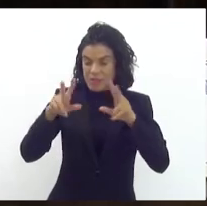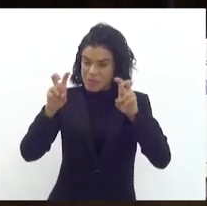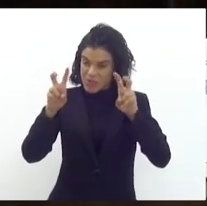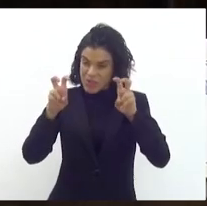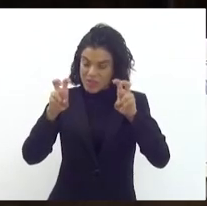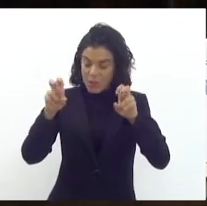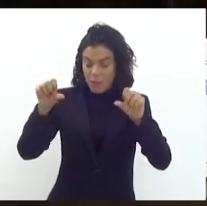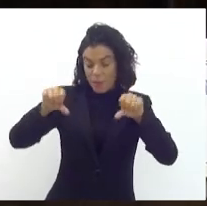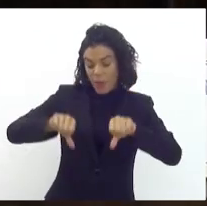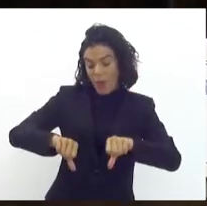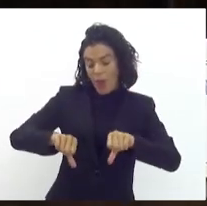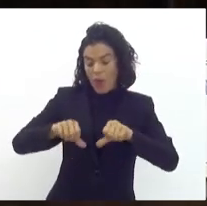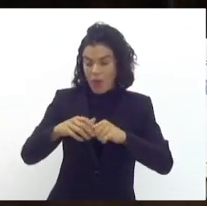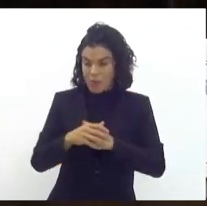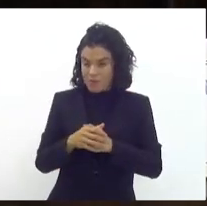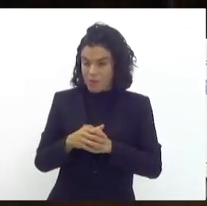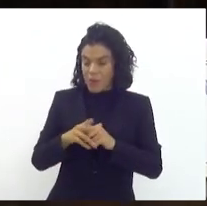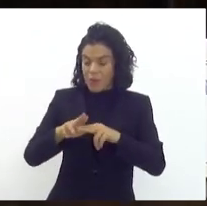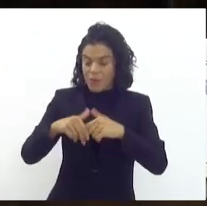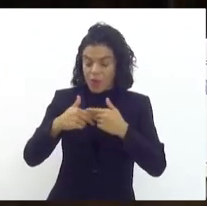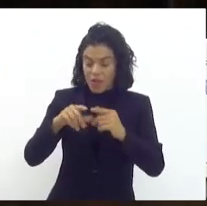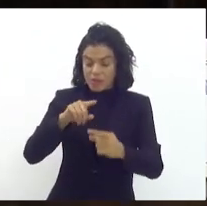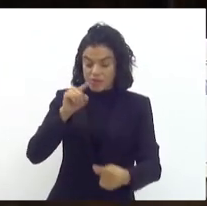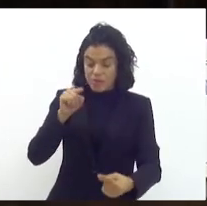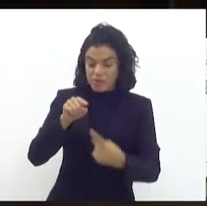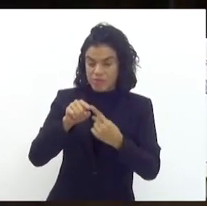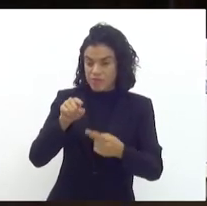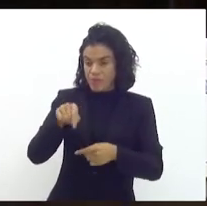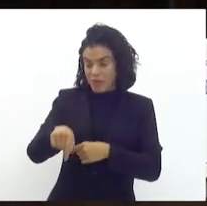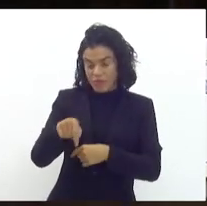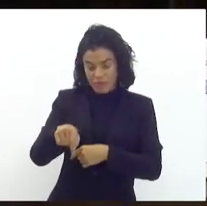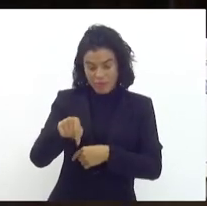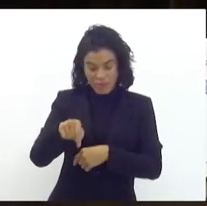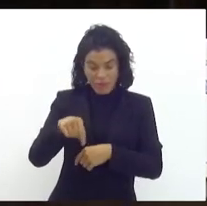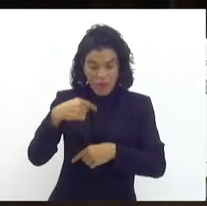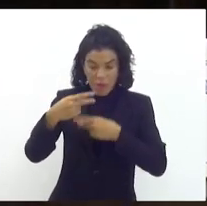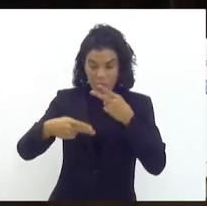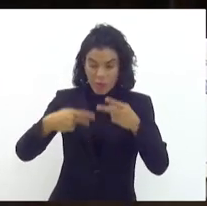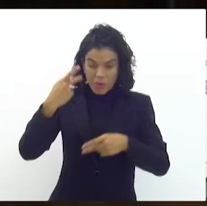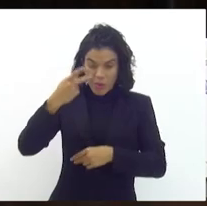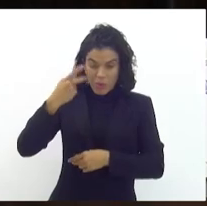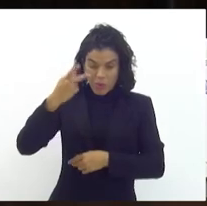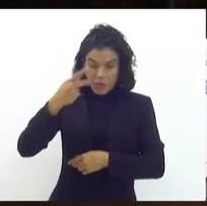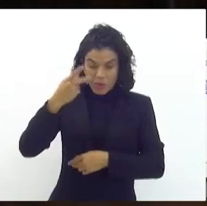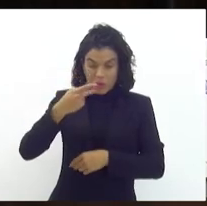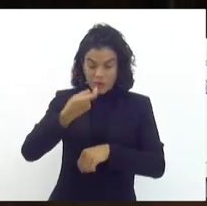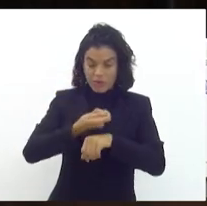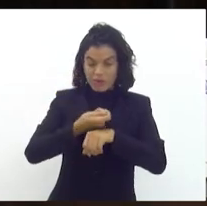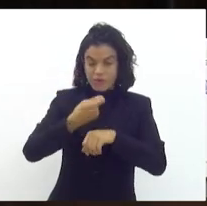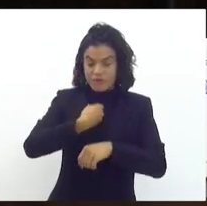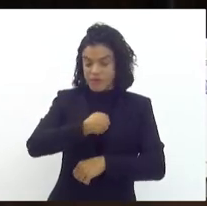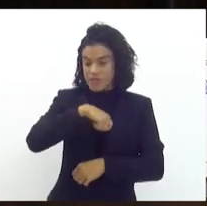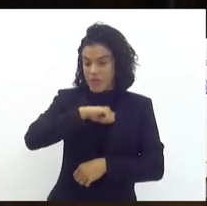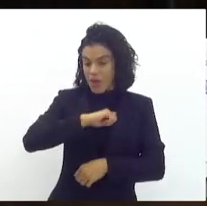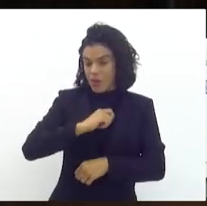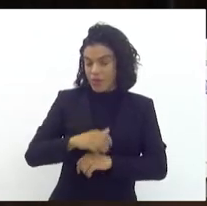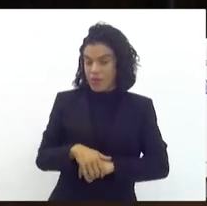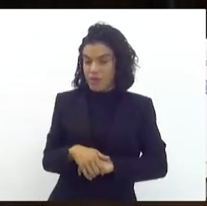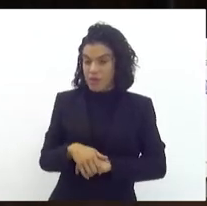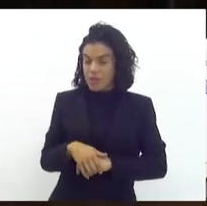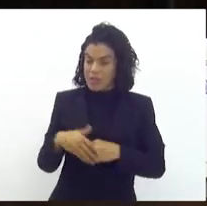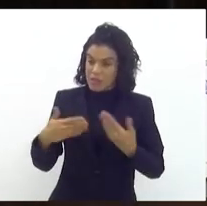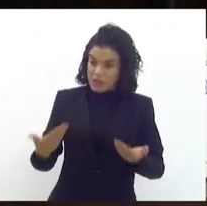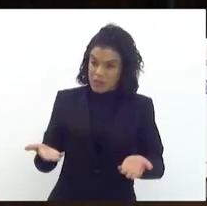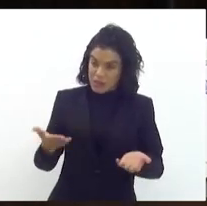maiores econômicas em função da política fiscal que nós teríamos que adotar então é necessário que